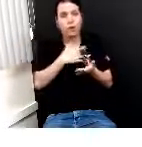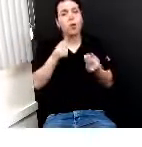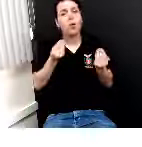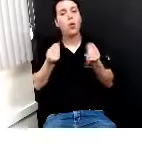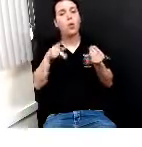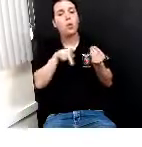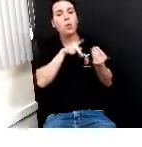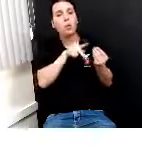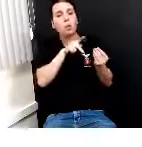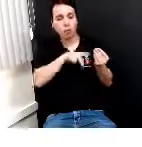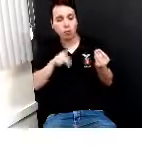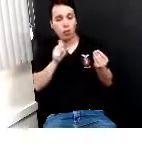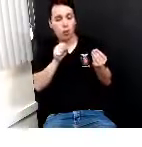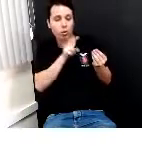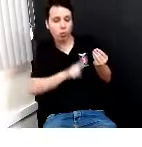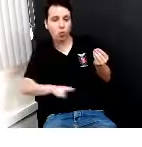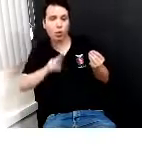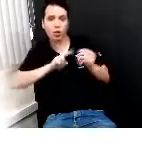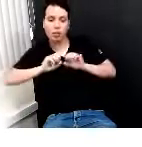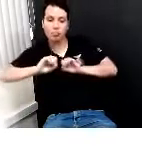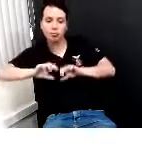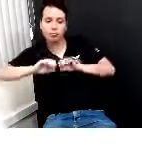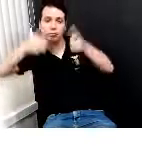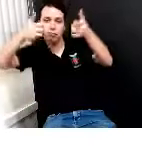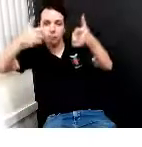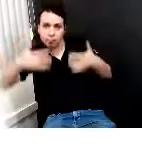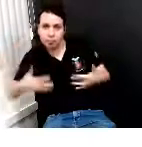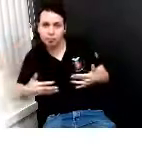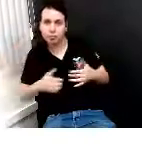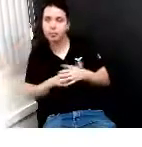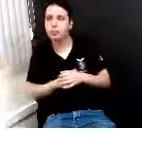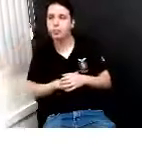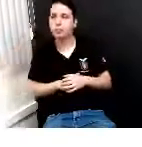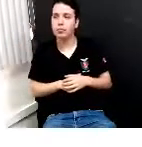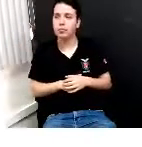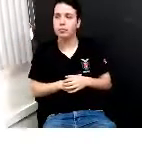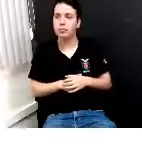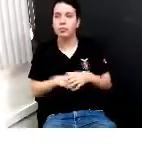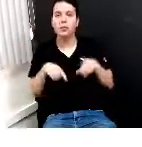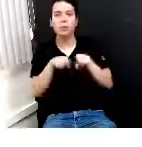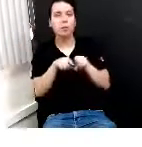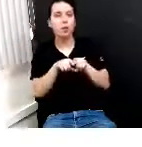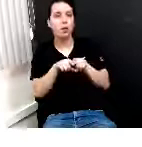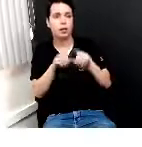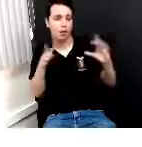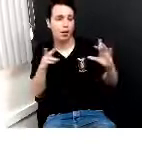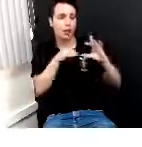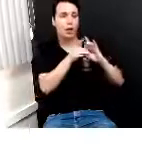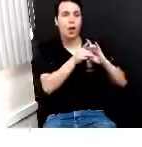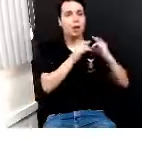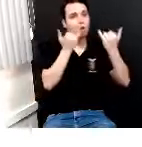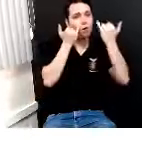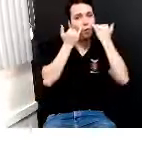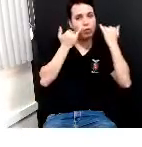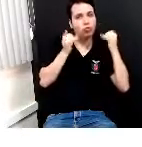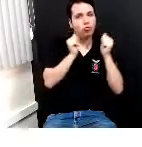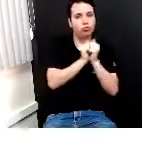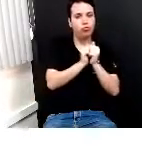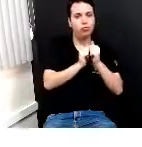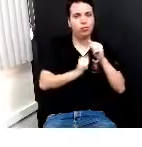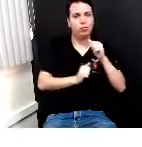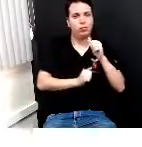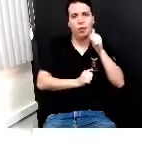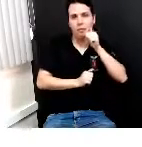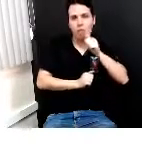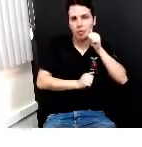com as informações prestadas pela doutora Cássia e pelo coronel Hiller aqui, para que a gente possa potencializar essas informações em sala de aula,